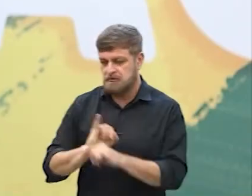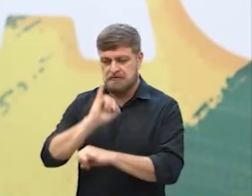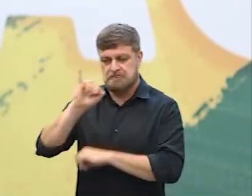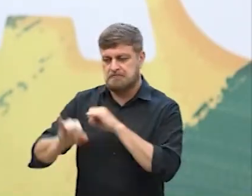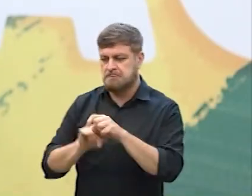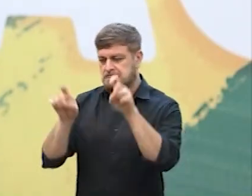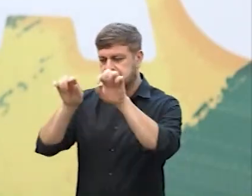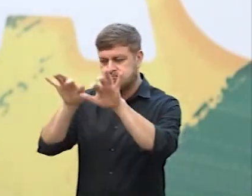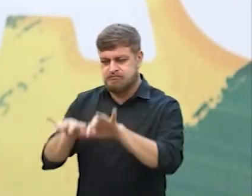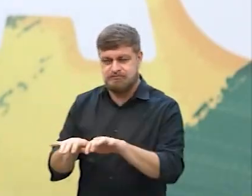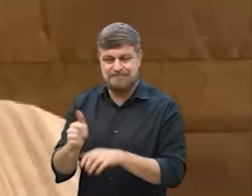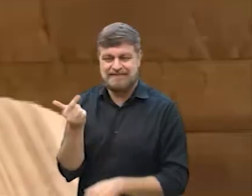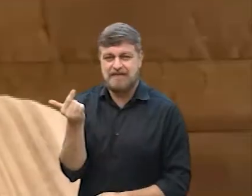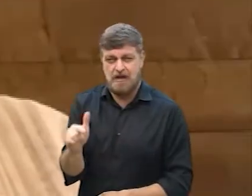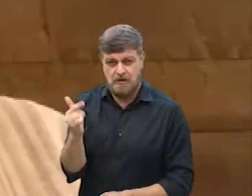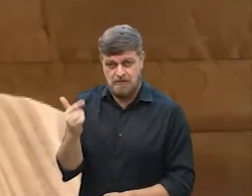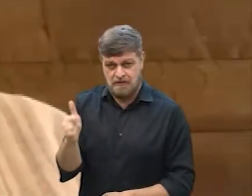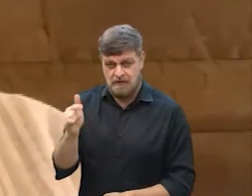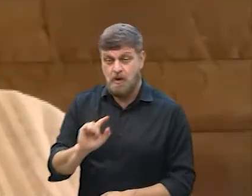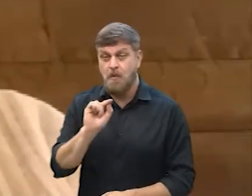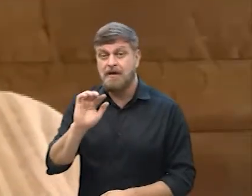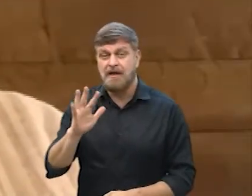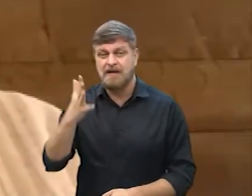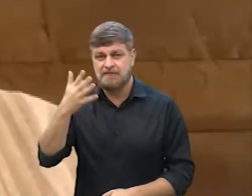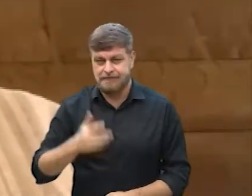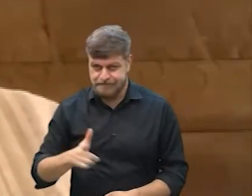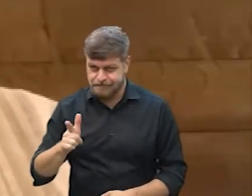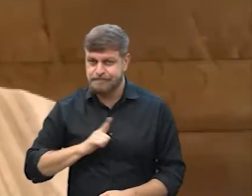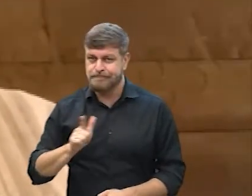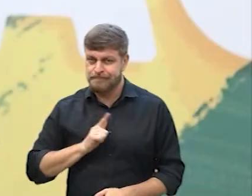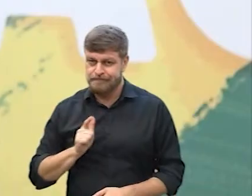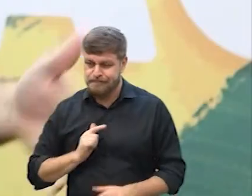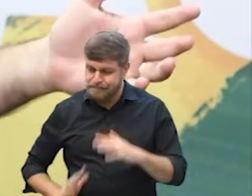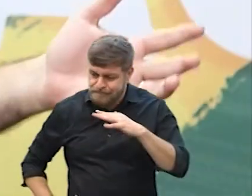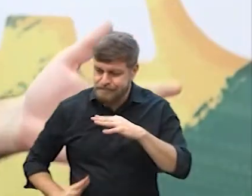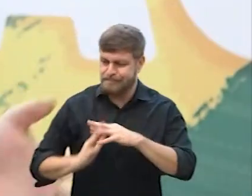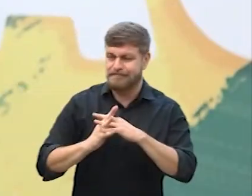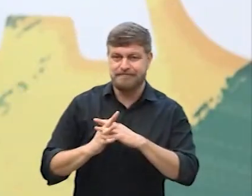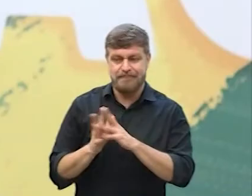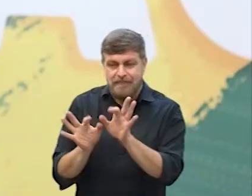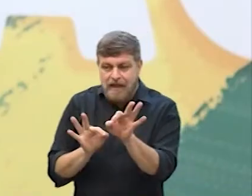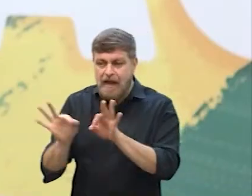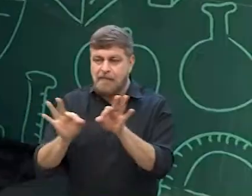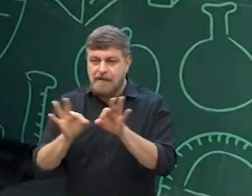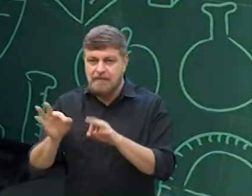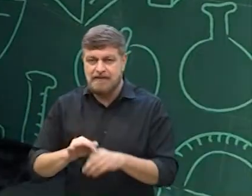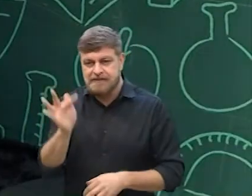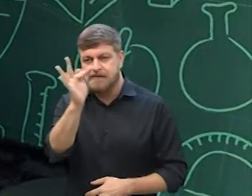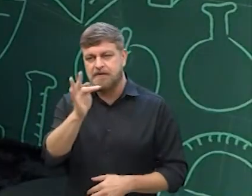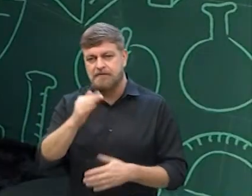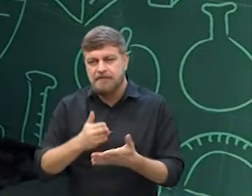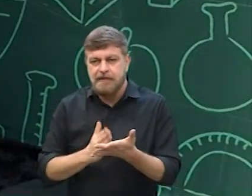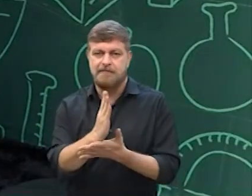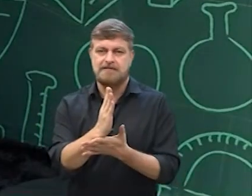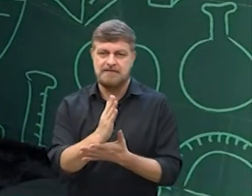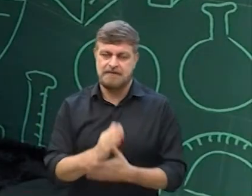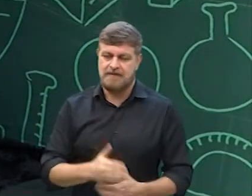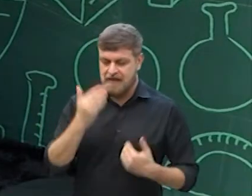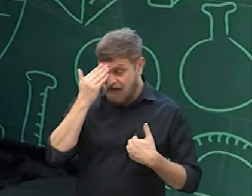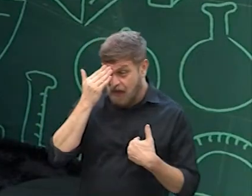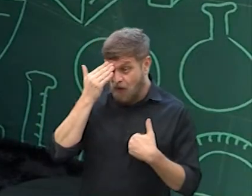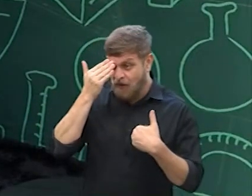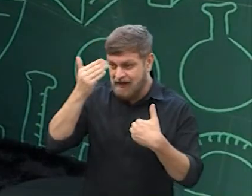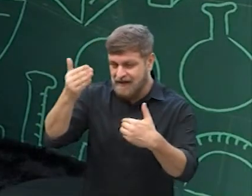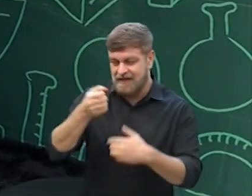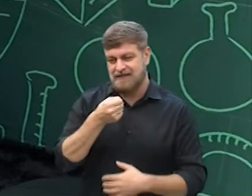internet, computador. Isso, de certa forma, compromete muito, não é, a preparação, né, professora? Muito obrigado pela sua participação aqui